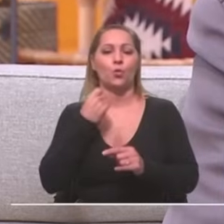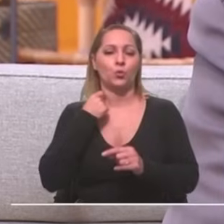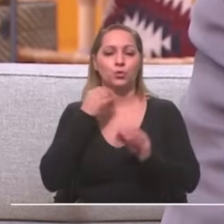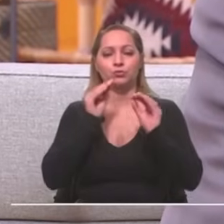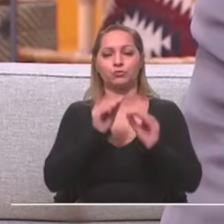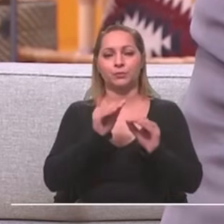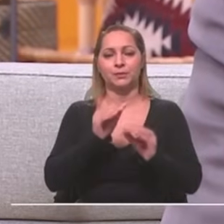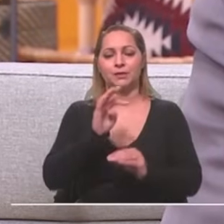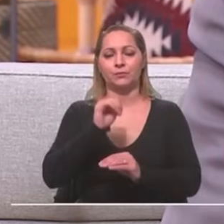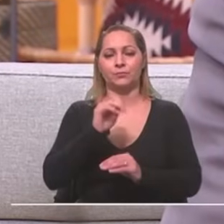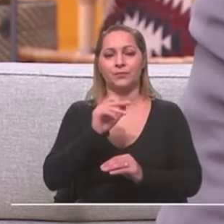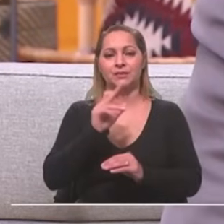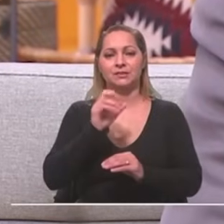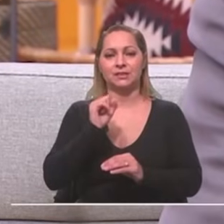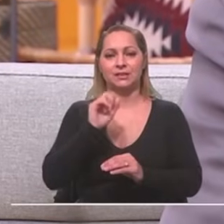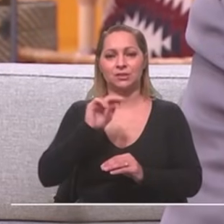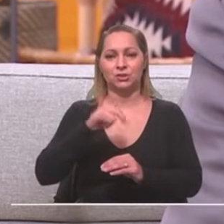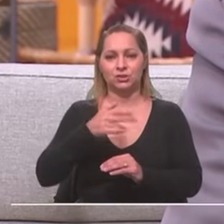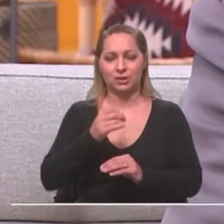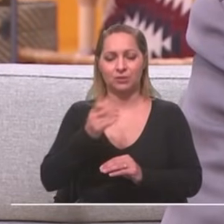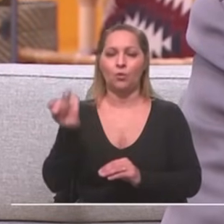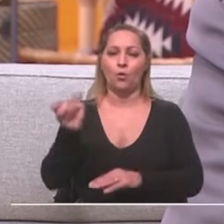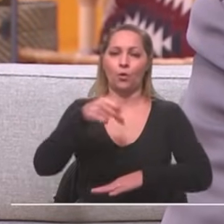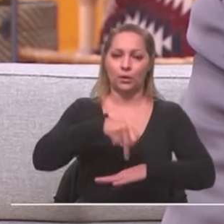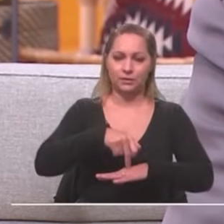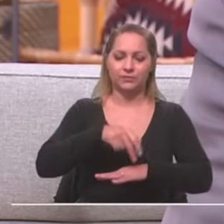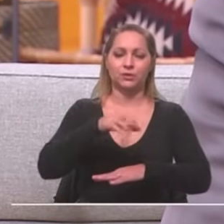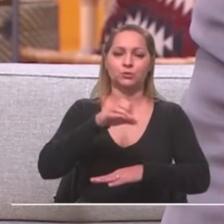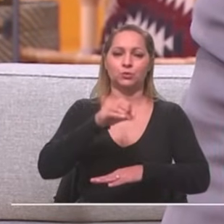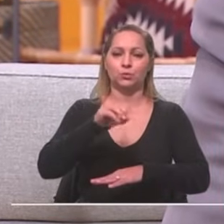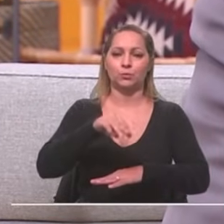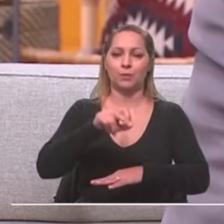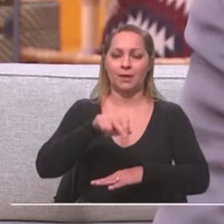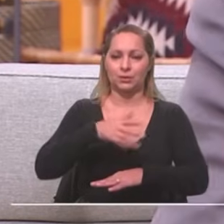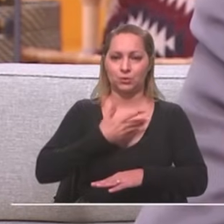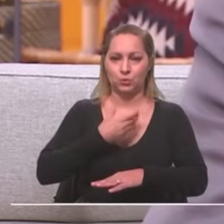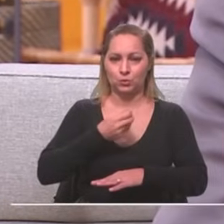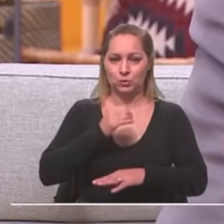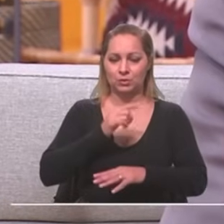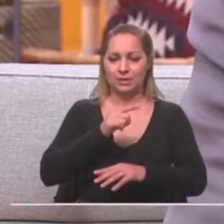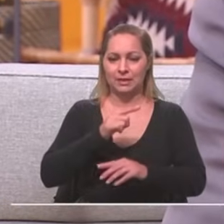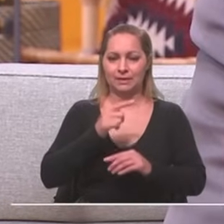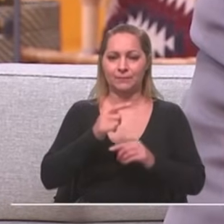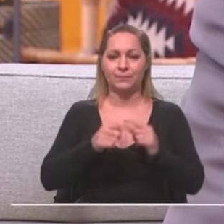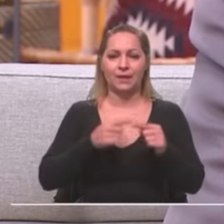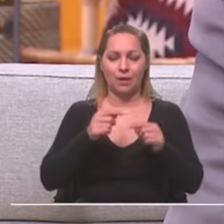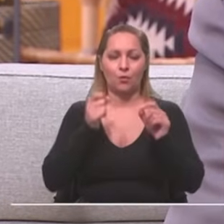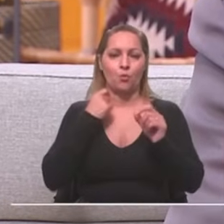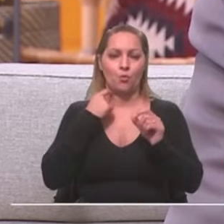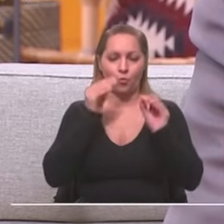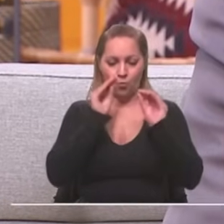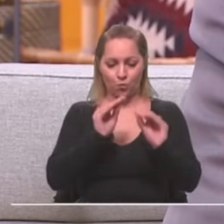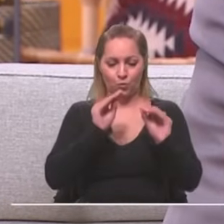sargentos, voltei a ser colocado no Regimento de Comandos, aí dei alguns cursos também de